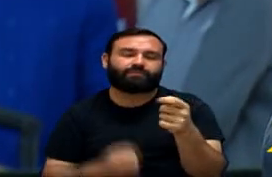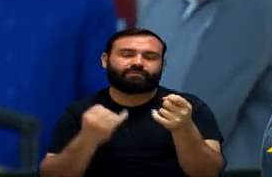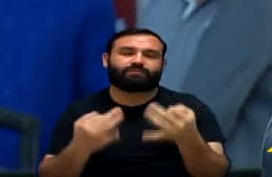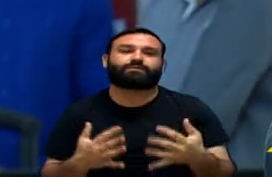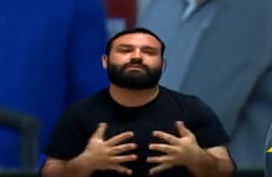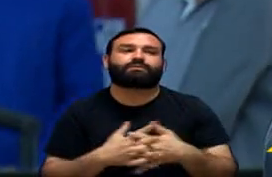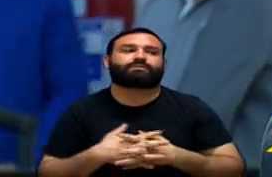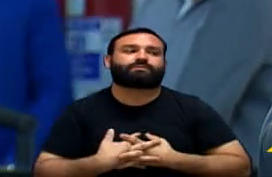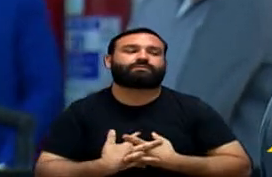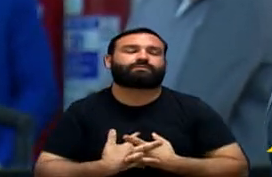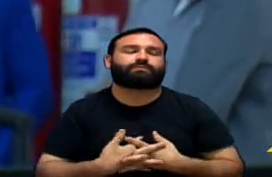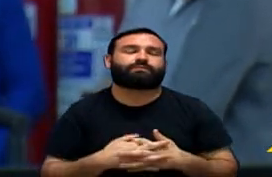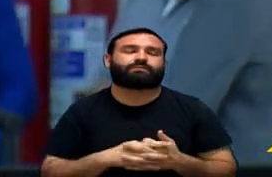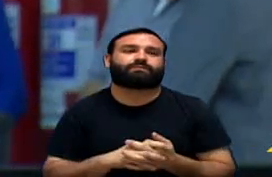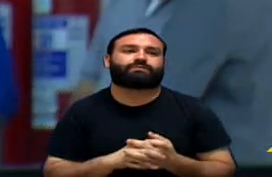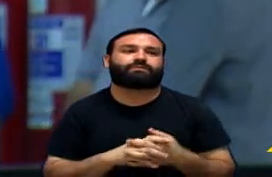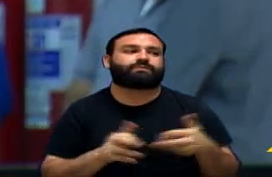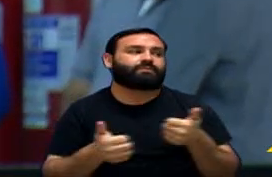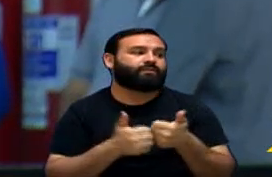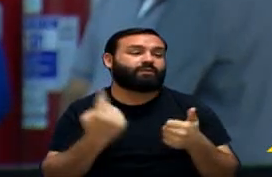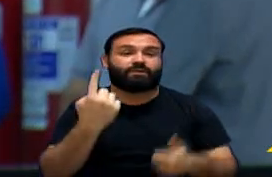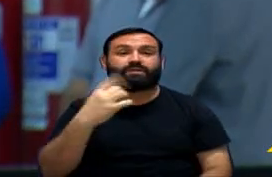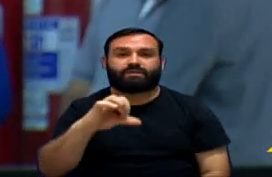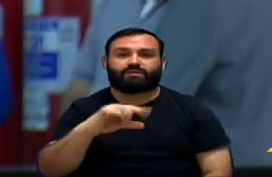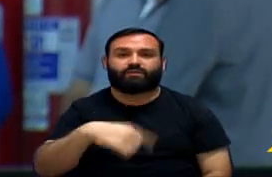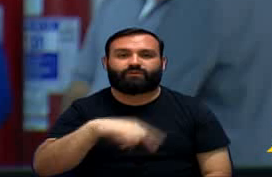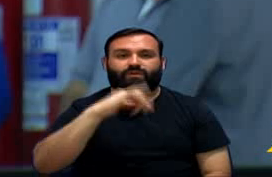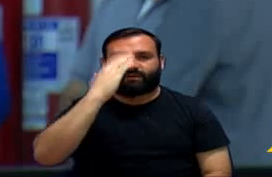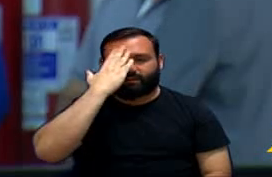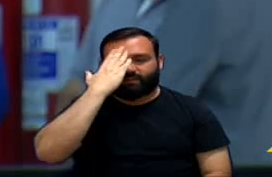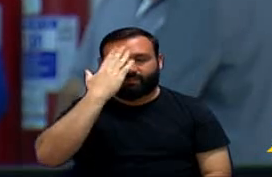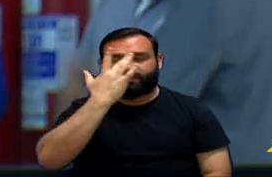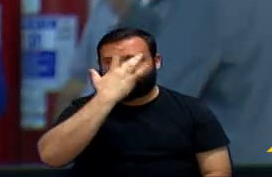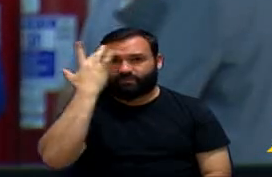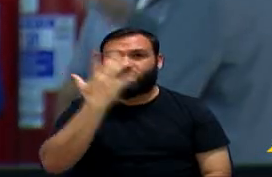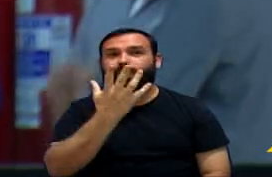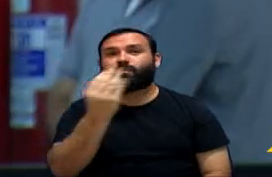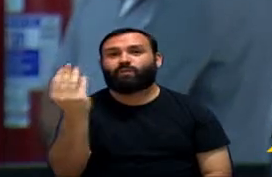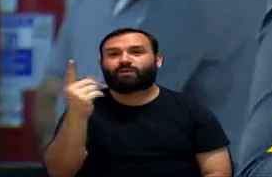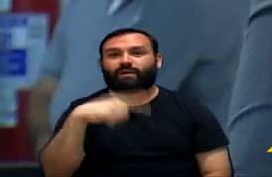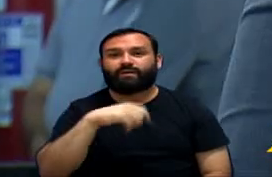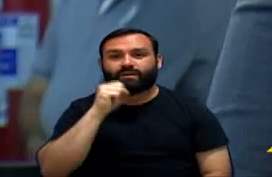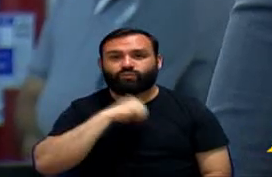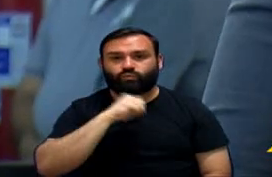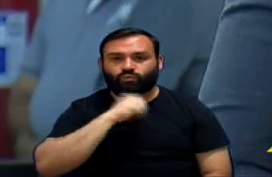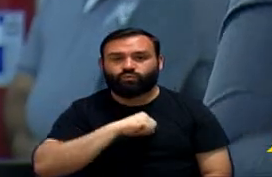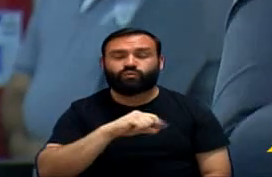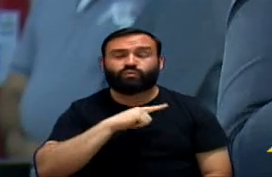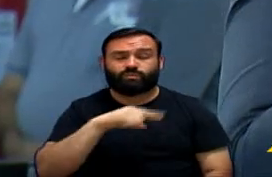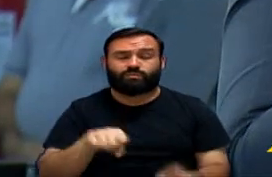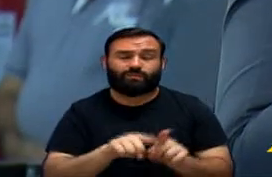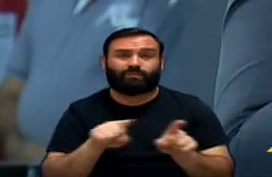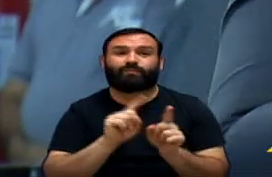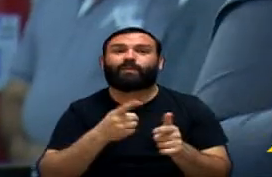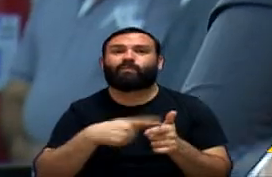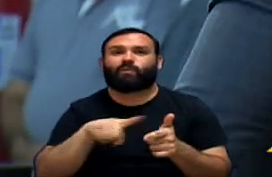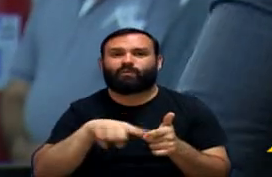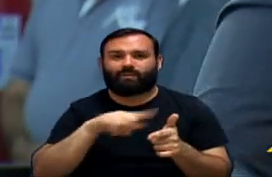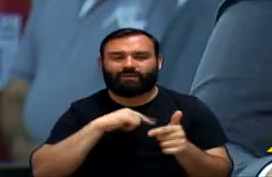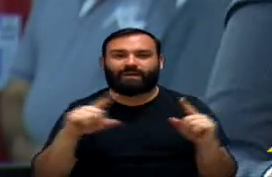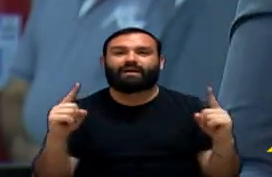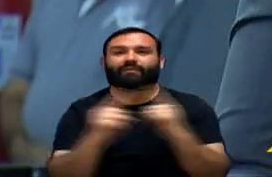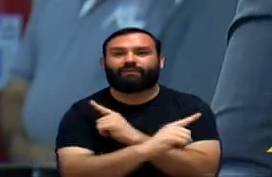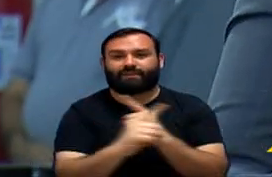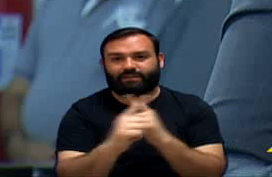aqui Vereador nenê ali na Vila Progresso nós sabemos que que muitas pessoas são idosas ali tem esse problema também as